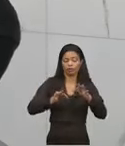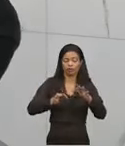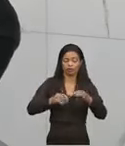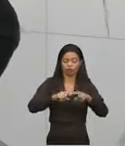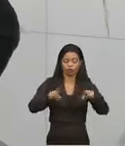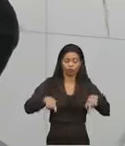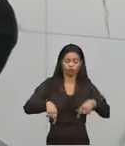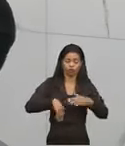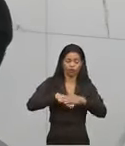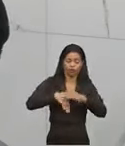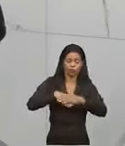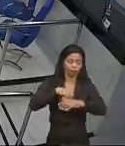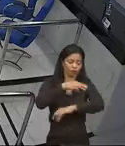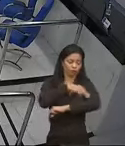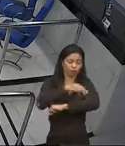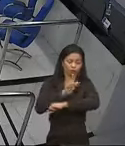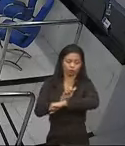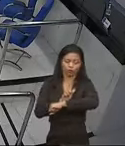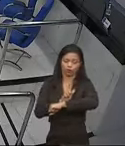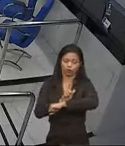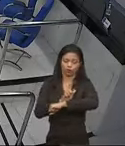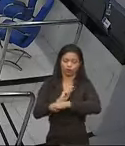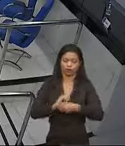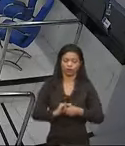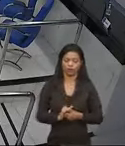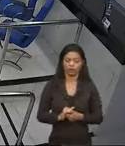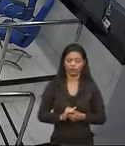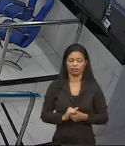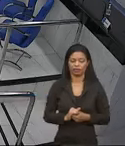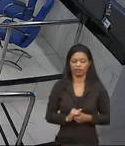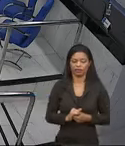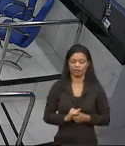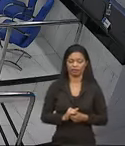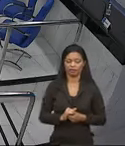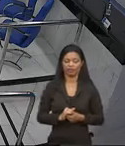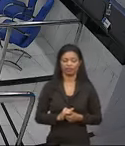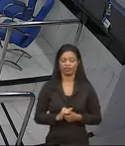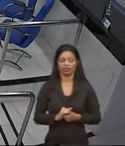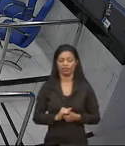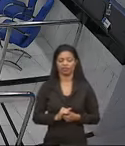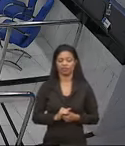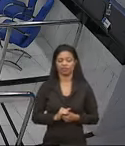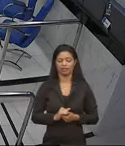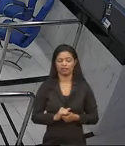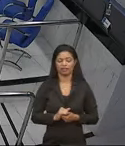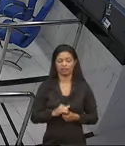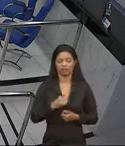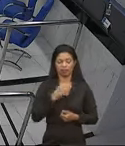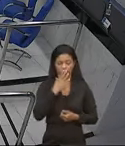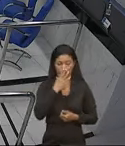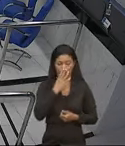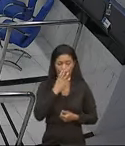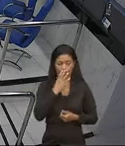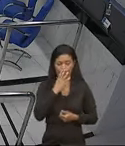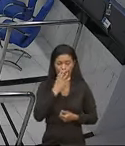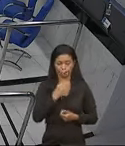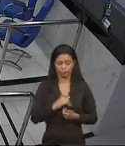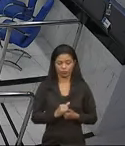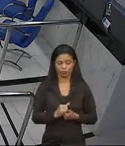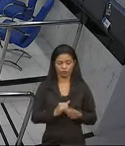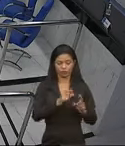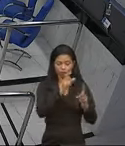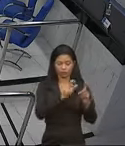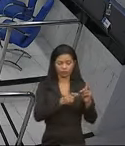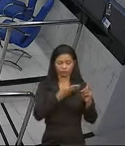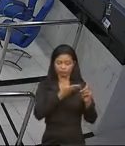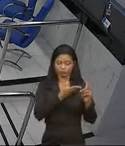Vale, vereador James. Vereador, o senhor é muito elegante, agradeço aqui. Eu vou aceitar seu desafio. Vou